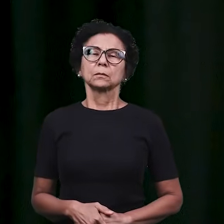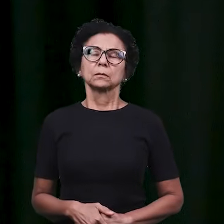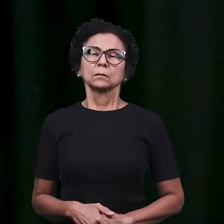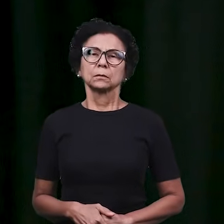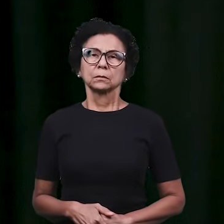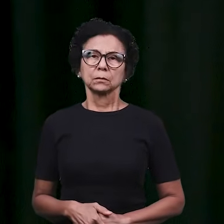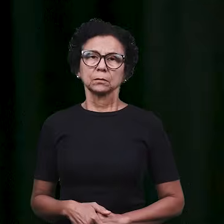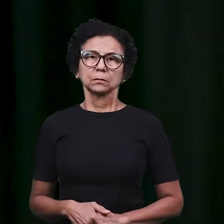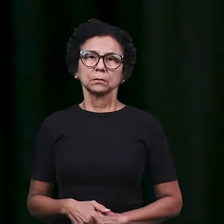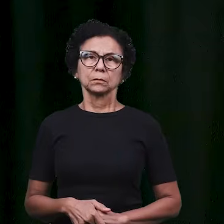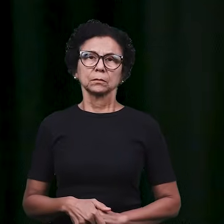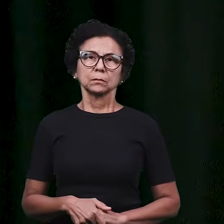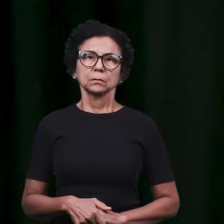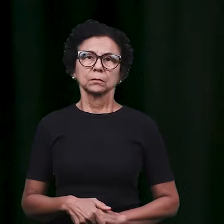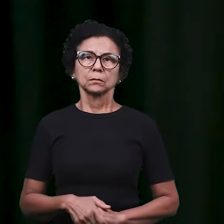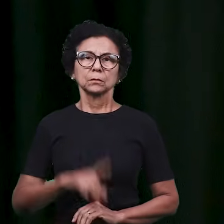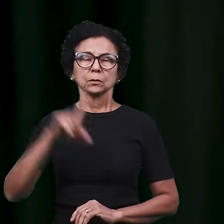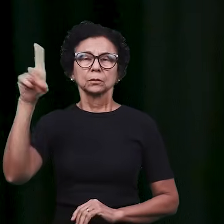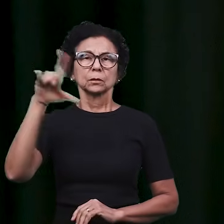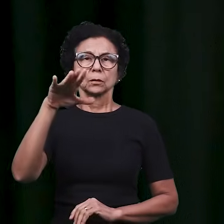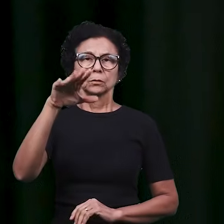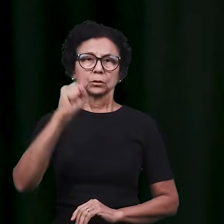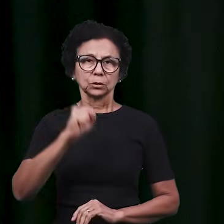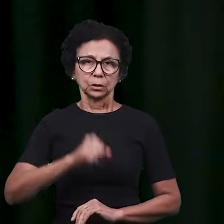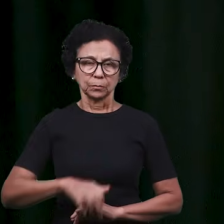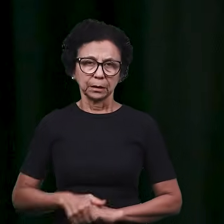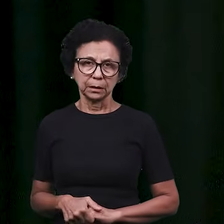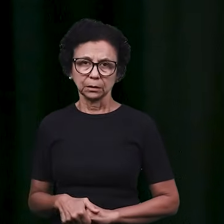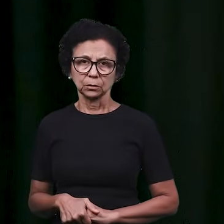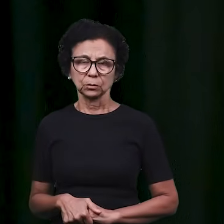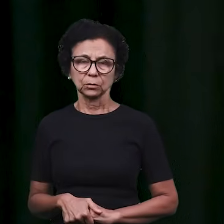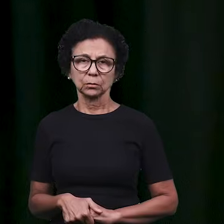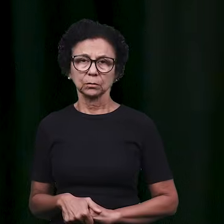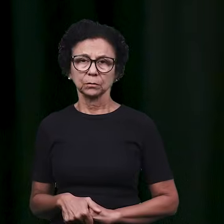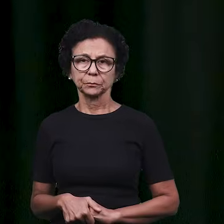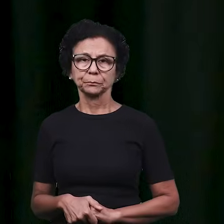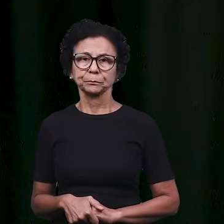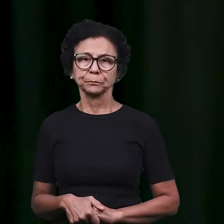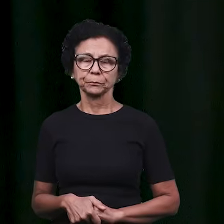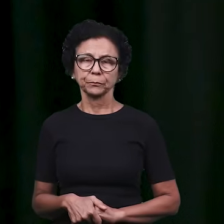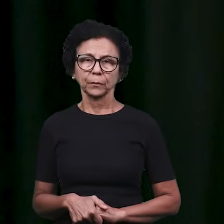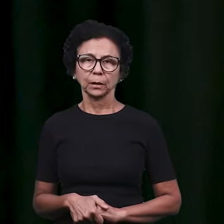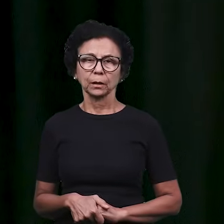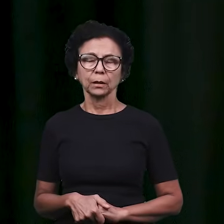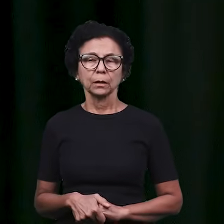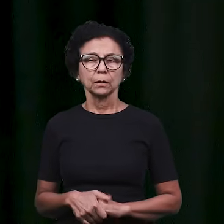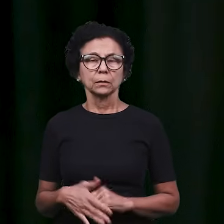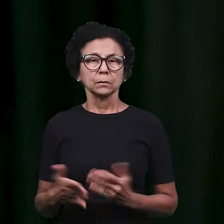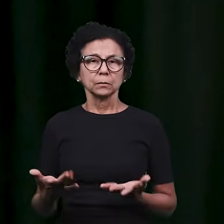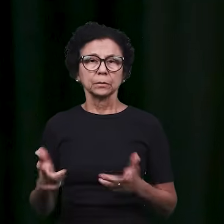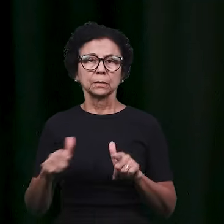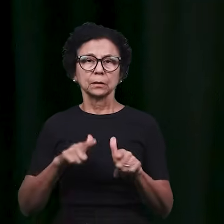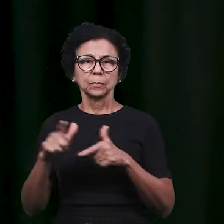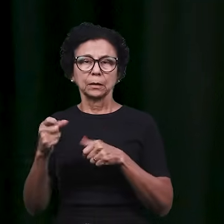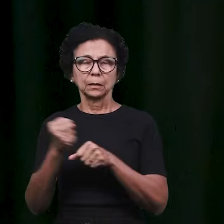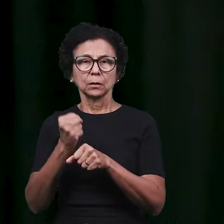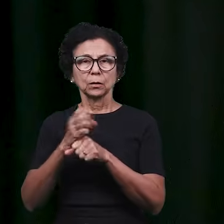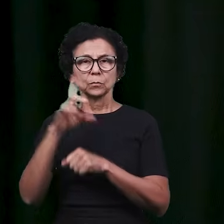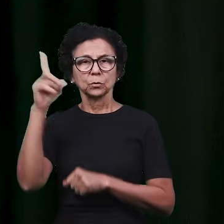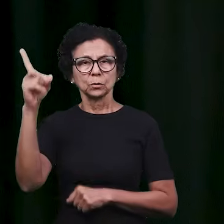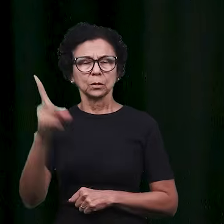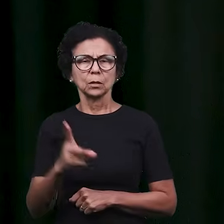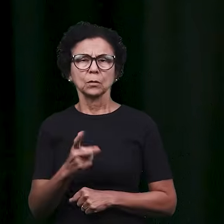obra, ele não pode fazer a obra de Deus relaxadamente. É de todo o teu coração, é com toda a